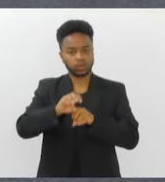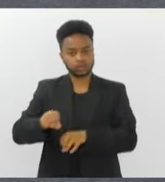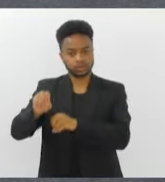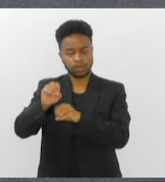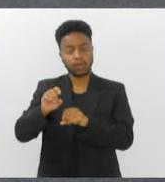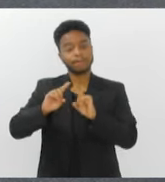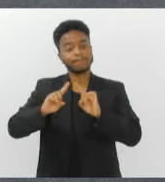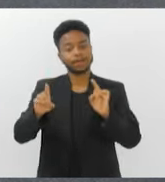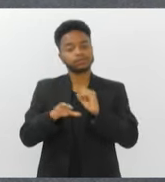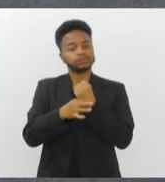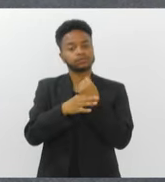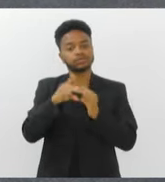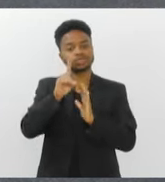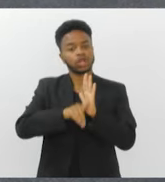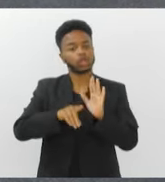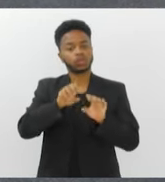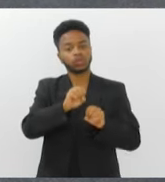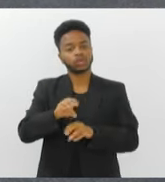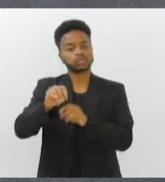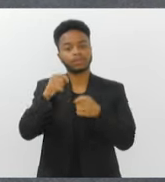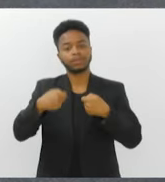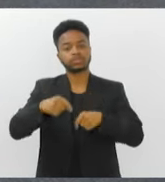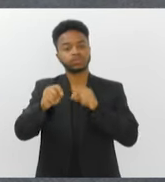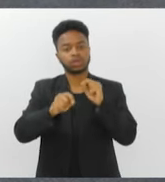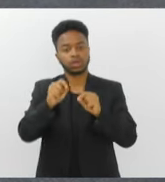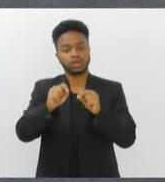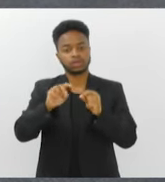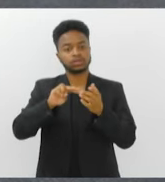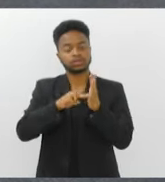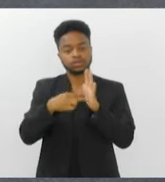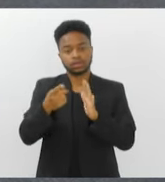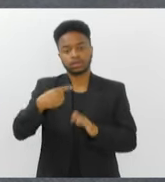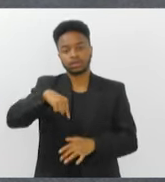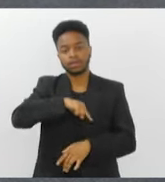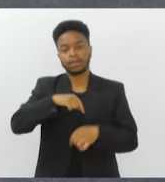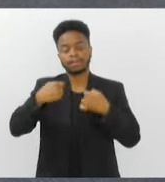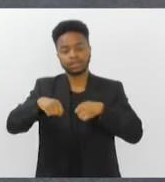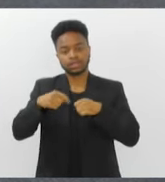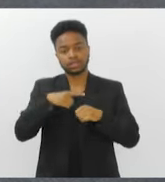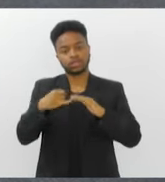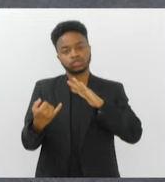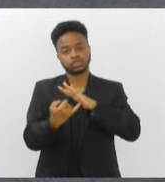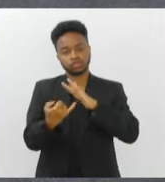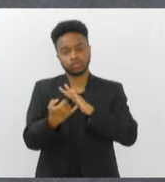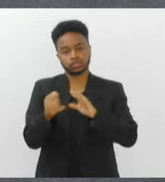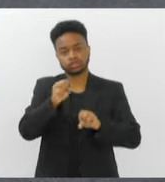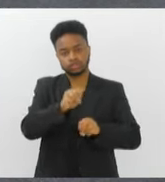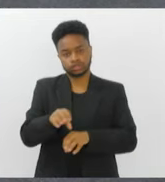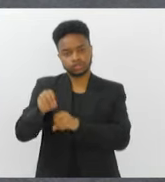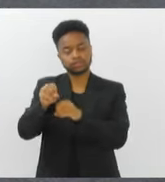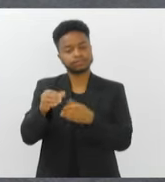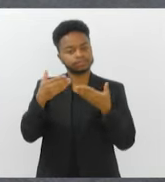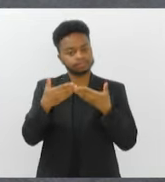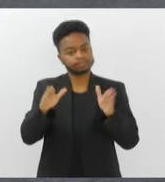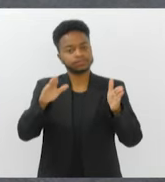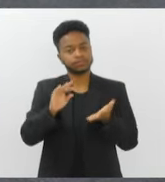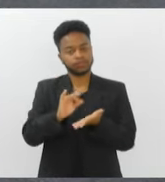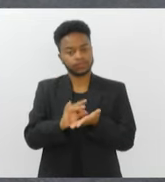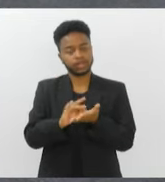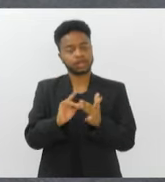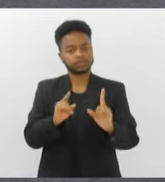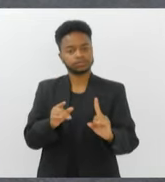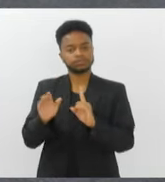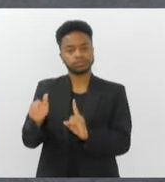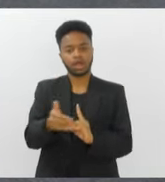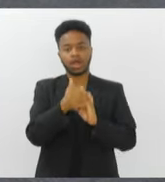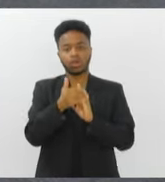direito à educação precisa. Significa que a gente precisa ter instituições de ensino abertas a receber os